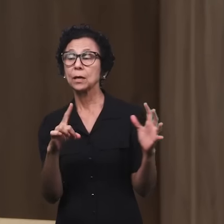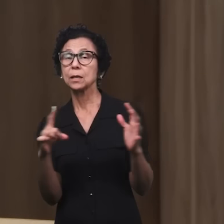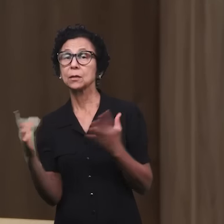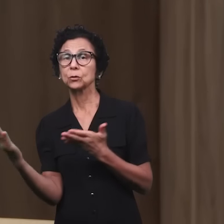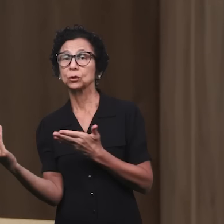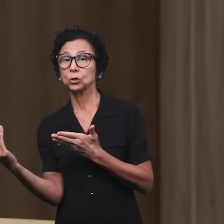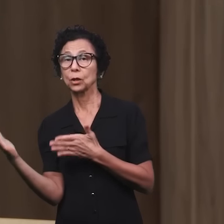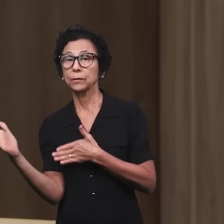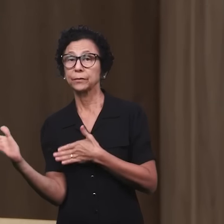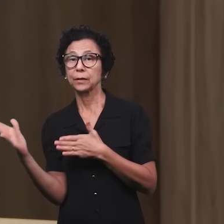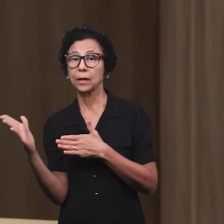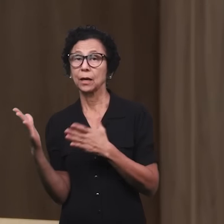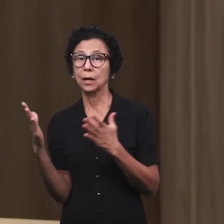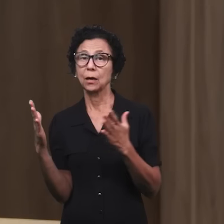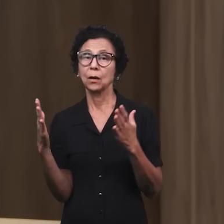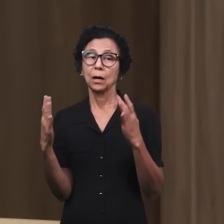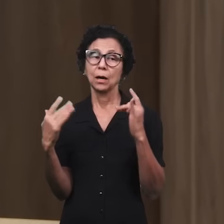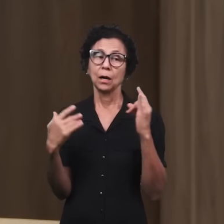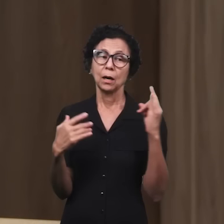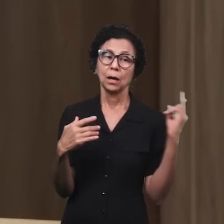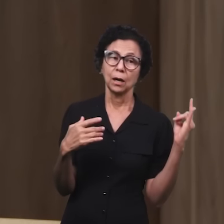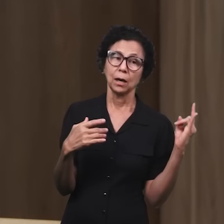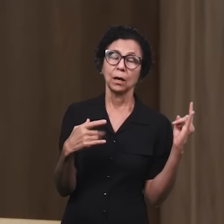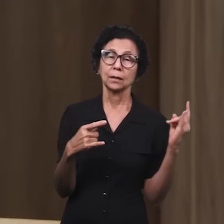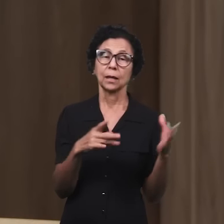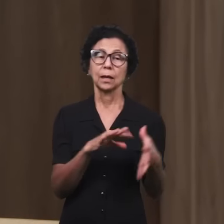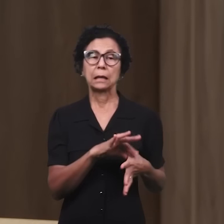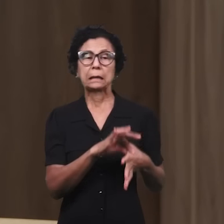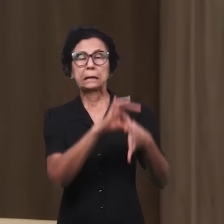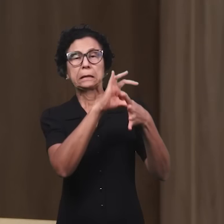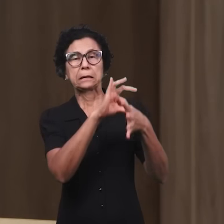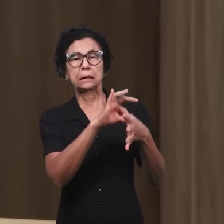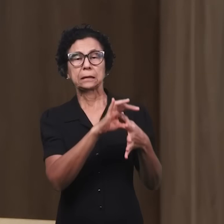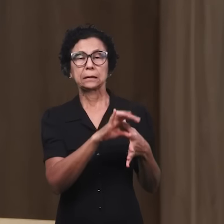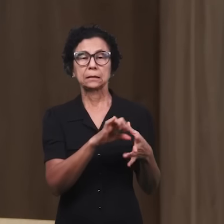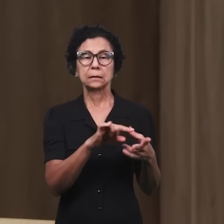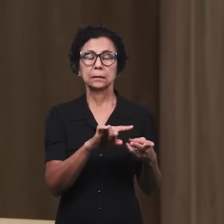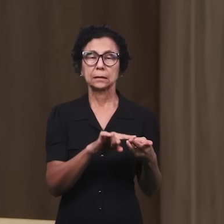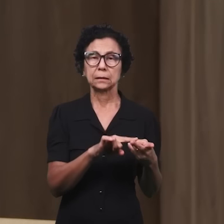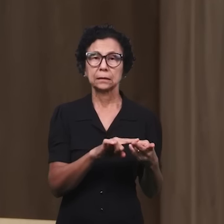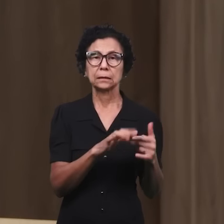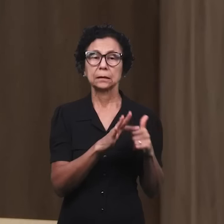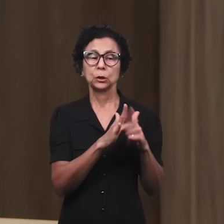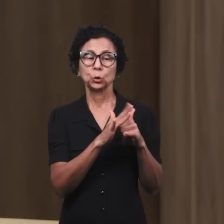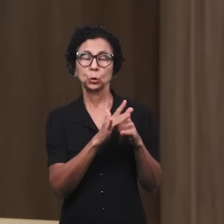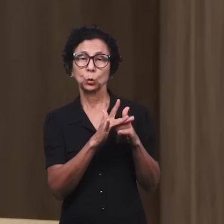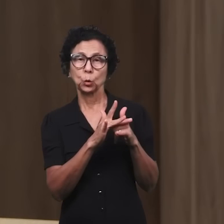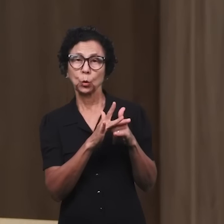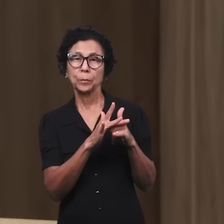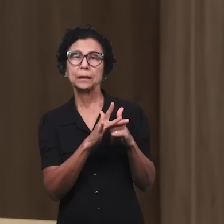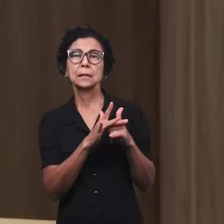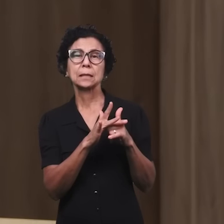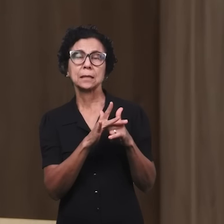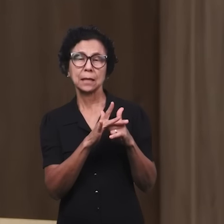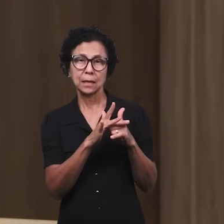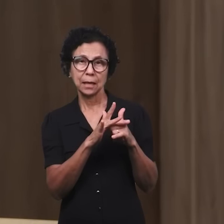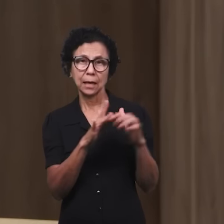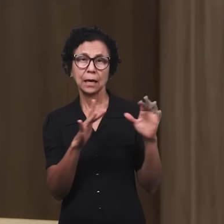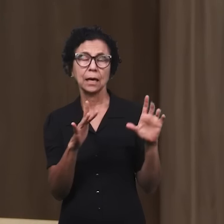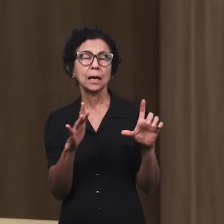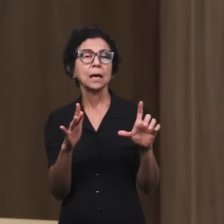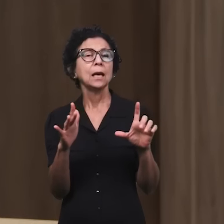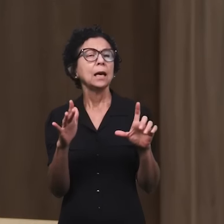de pessoas, de líderes, de youtubers, de influencers,